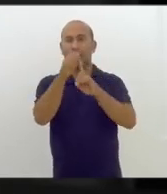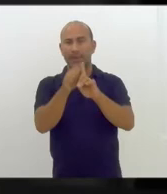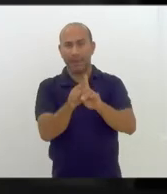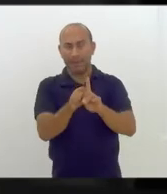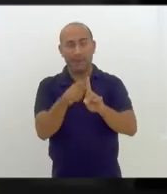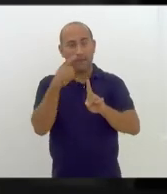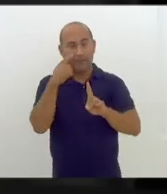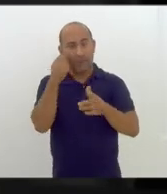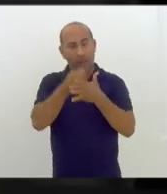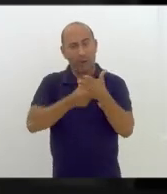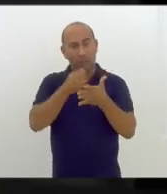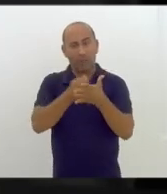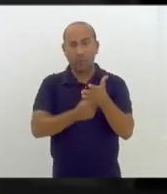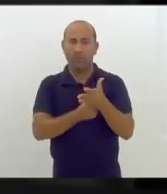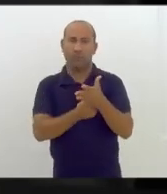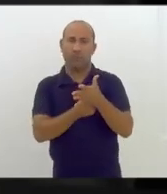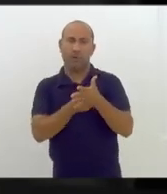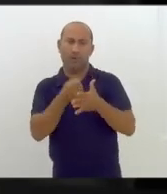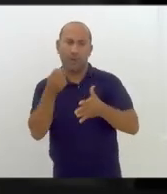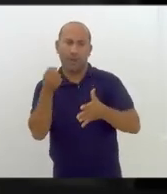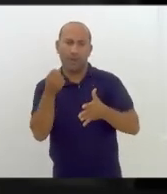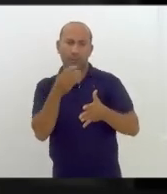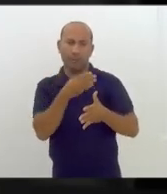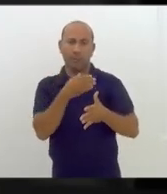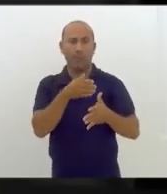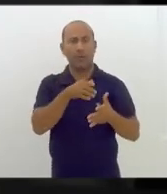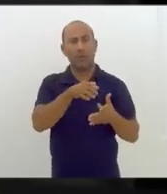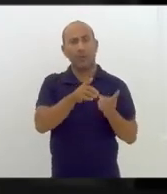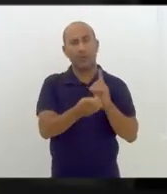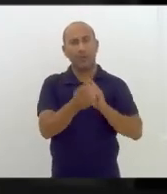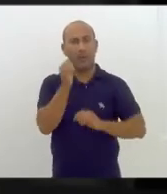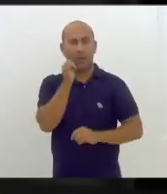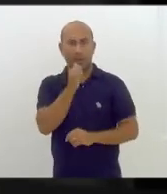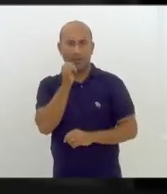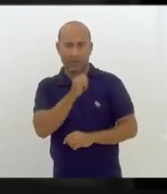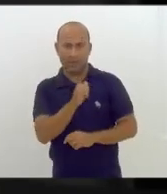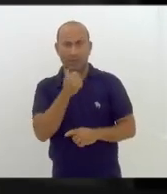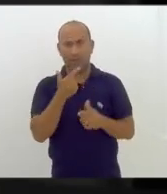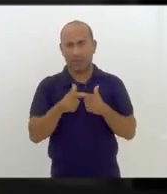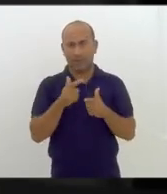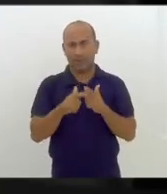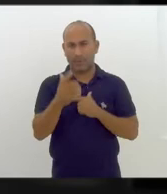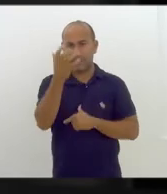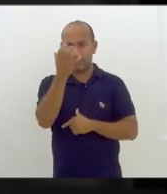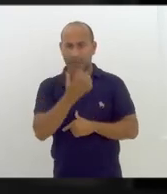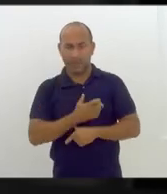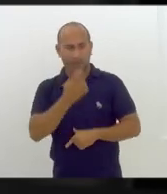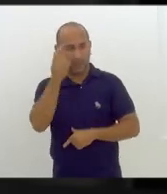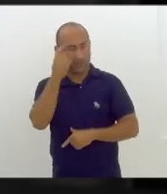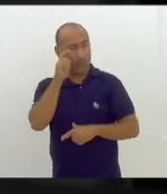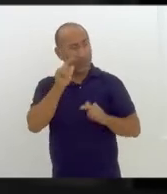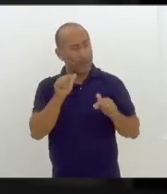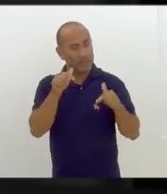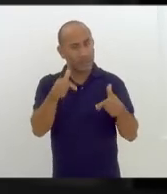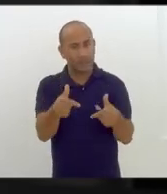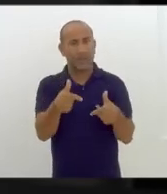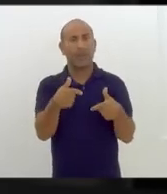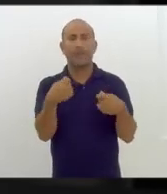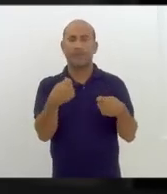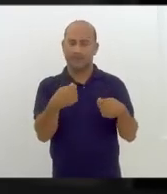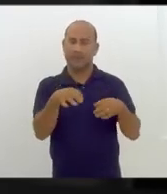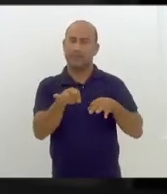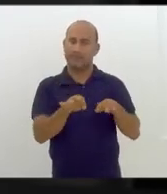na luta contra o abuso da mulher na sociedade, uma problemática estrutural enraizada no pensar e agir que deve ser